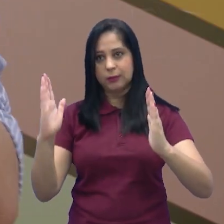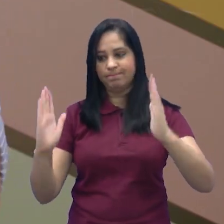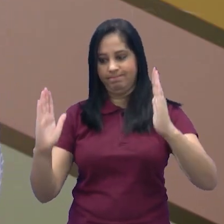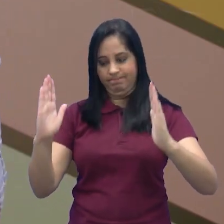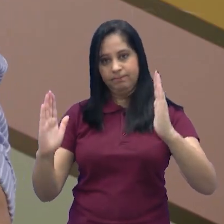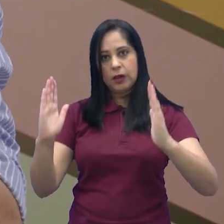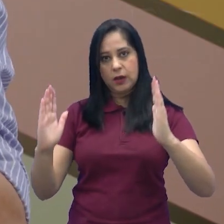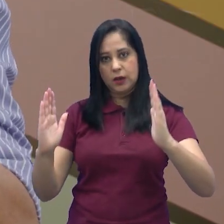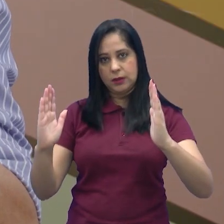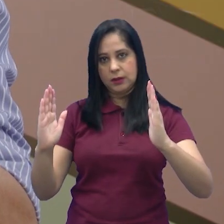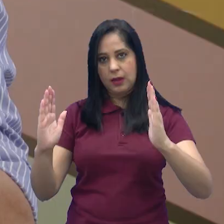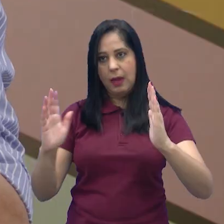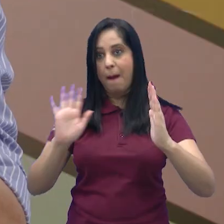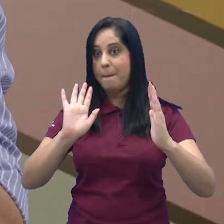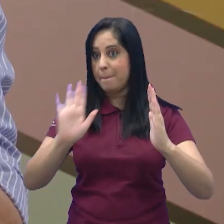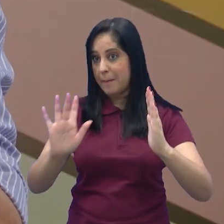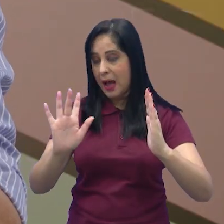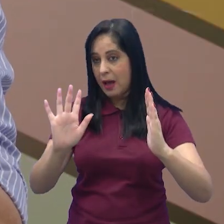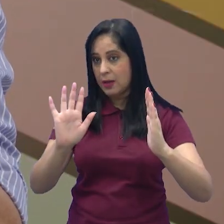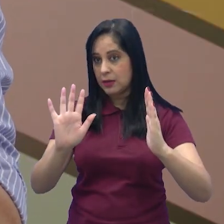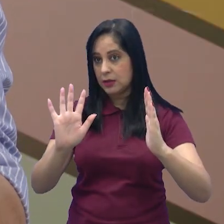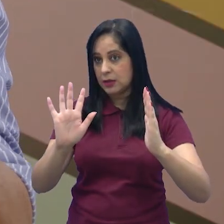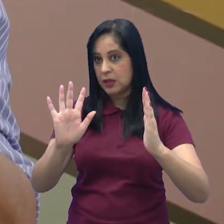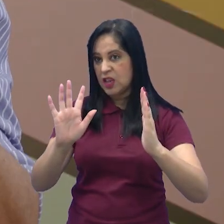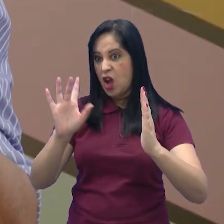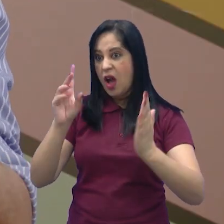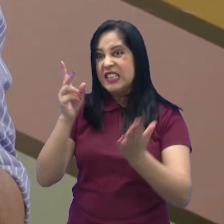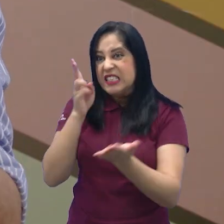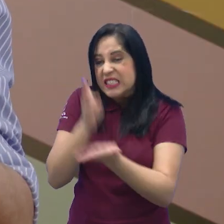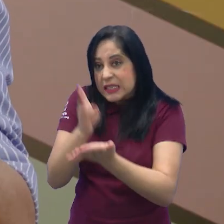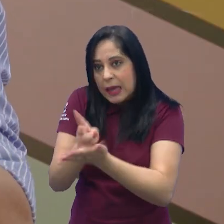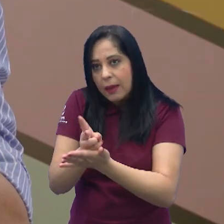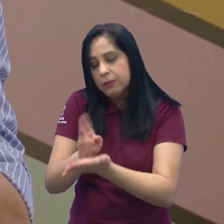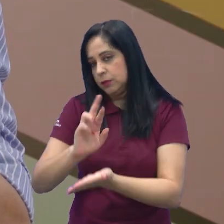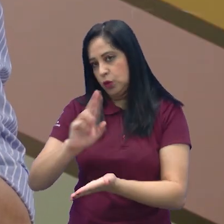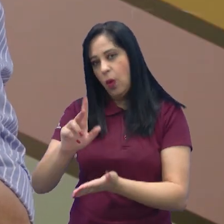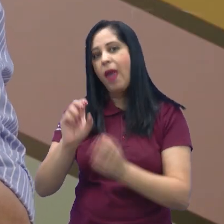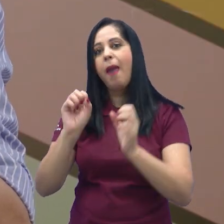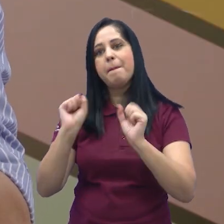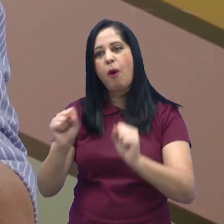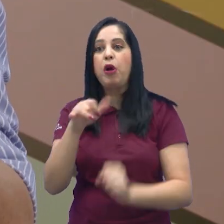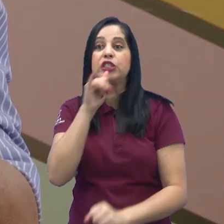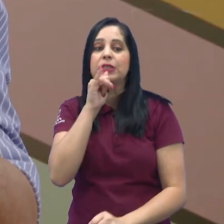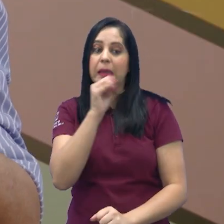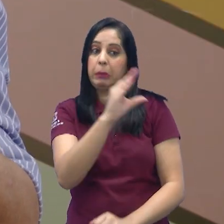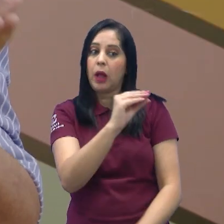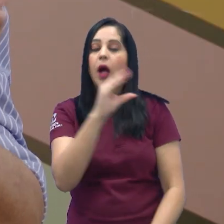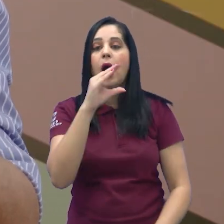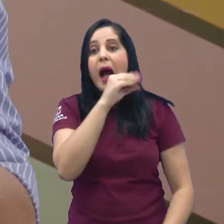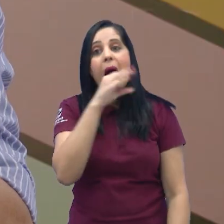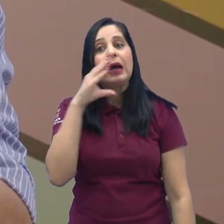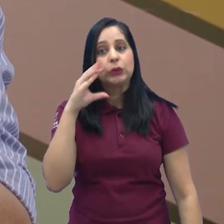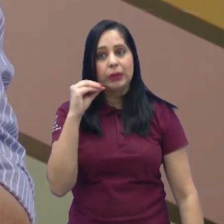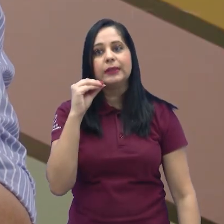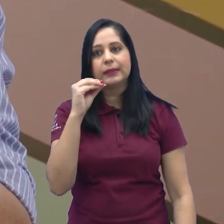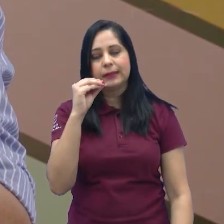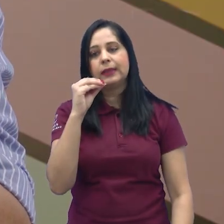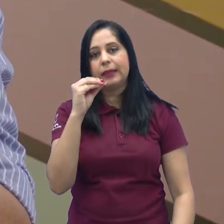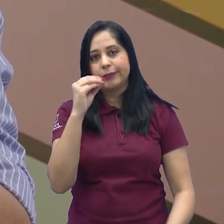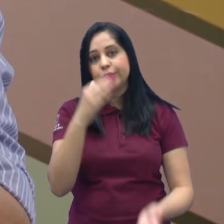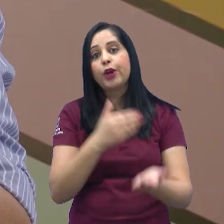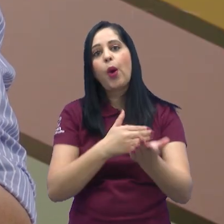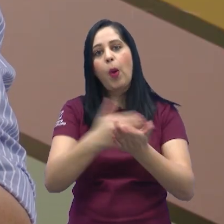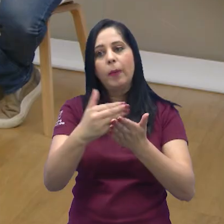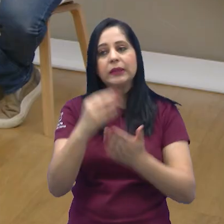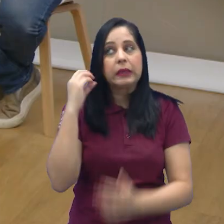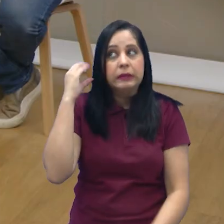isso não é via de regra, né? Pode um adolescente desencadear a esquizofrenia também.